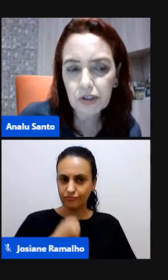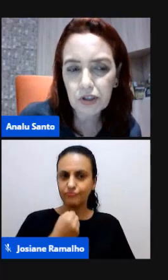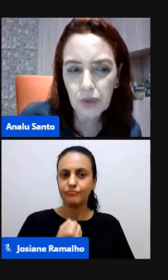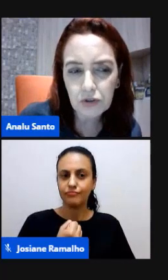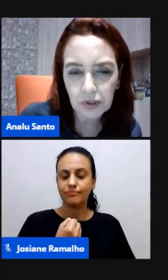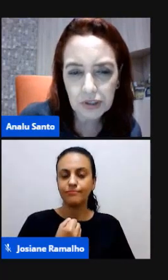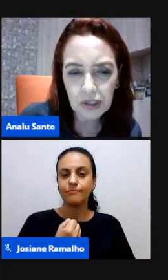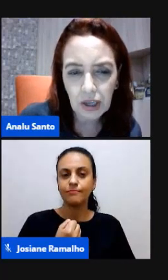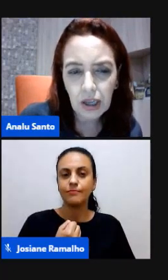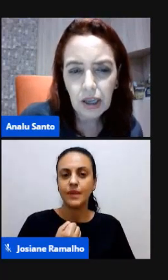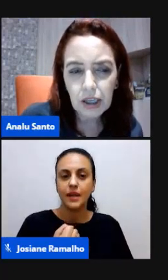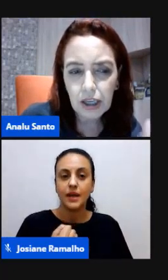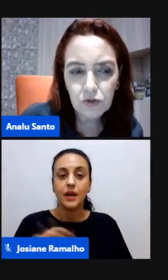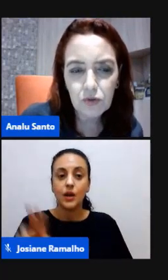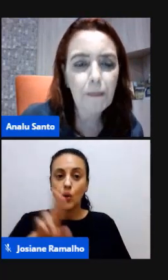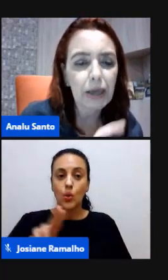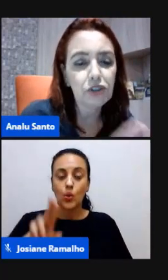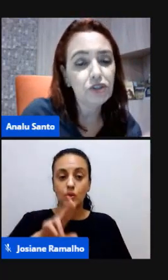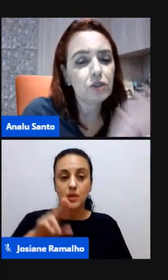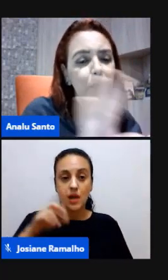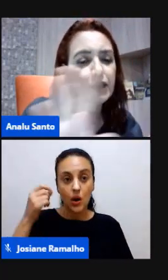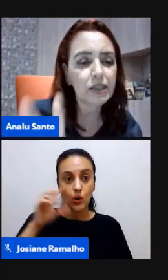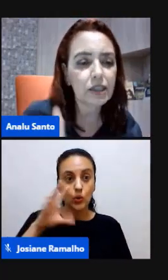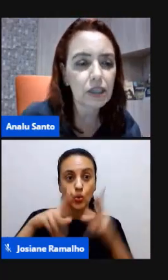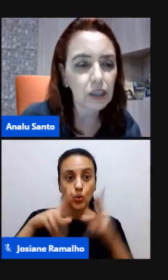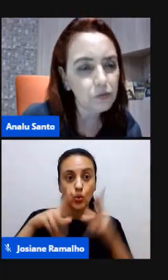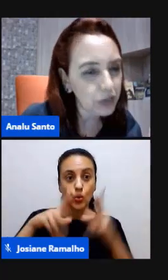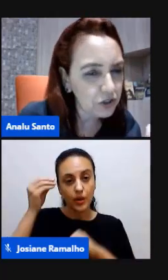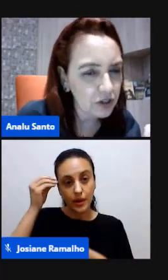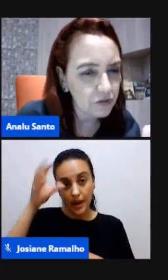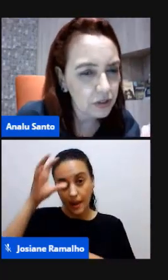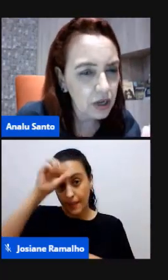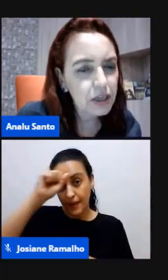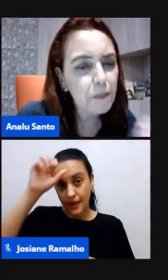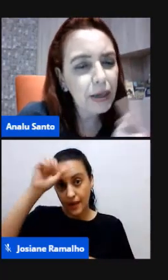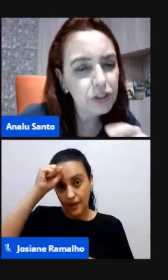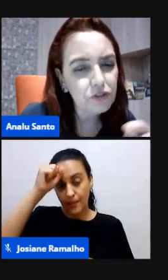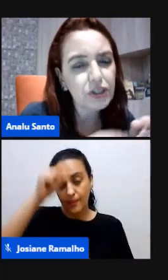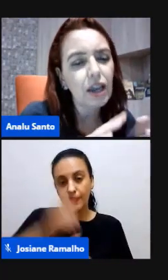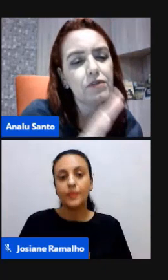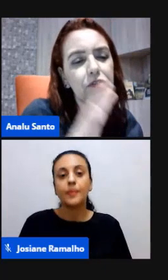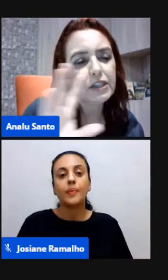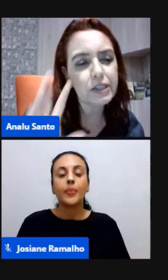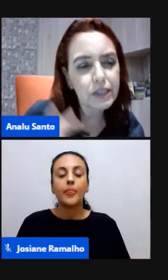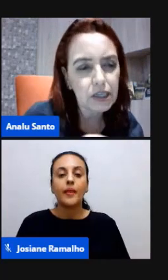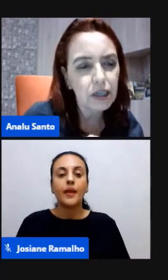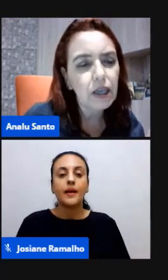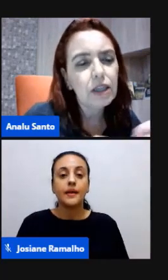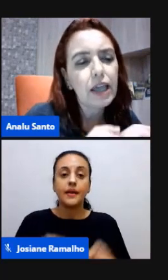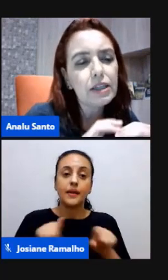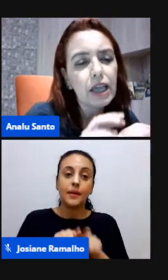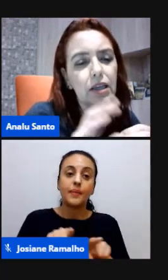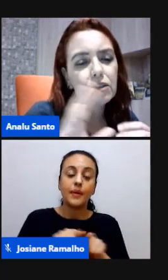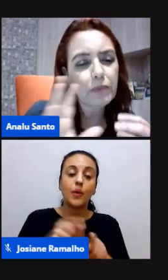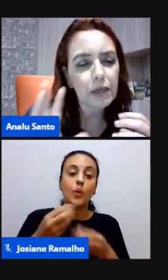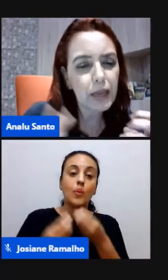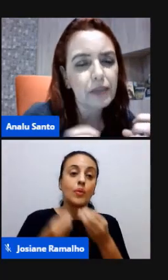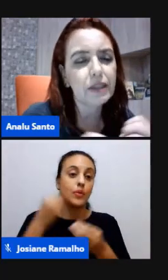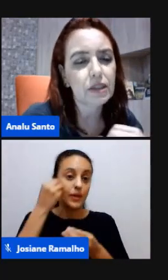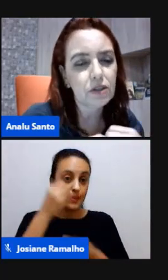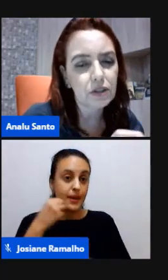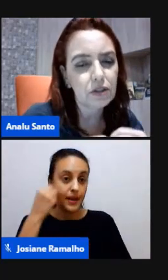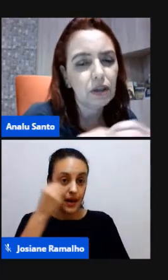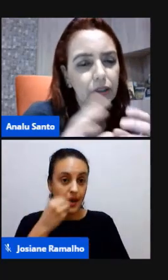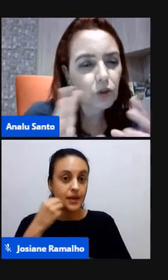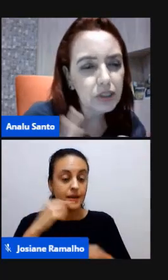em outras situações. E isso a partir de experiências significativas. E a partir de que ela vivencia, né, de que ela